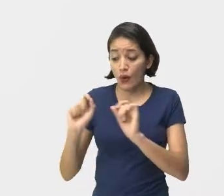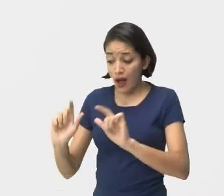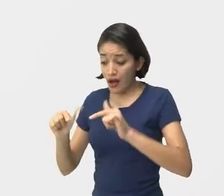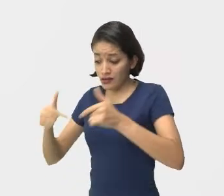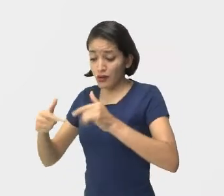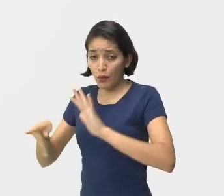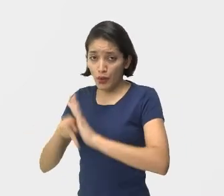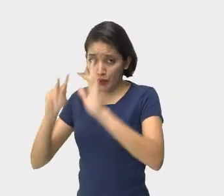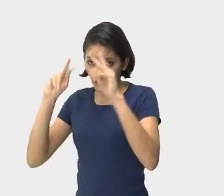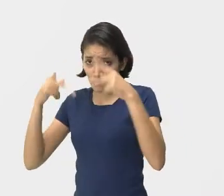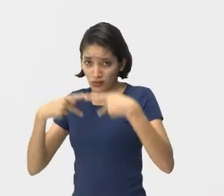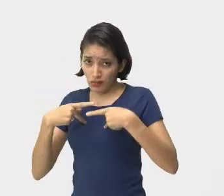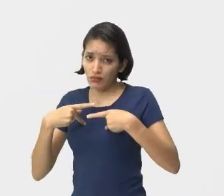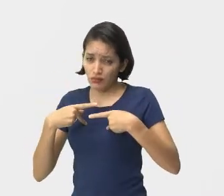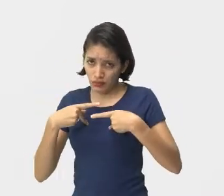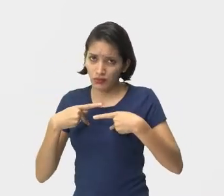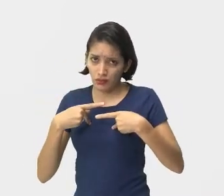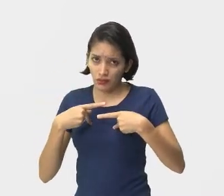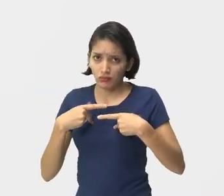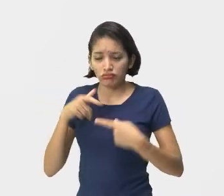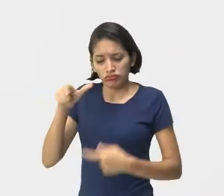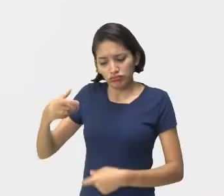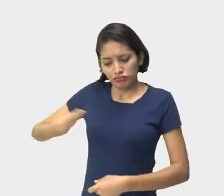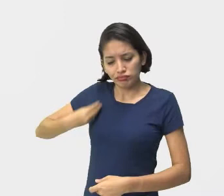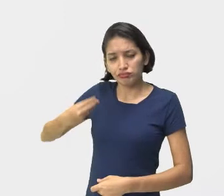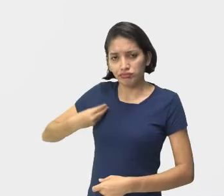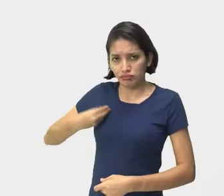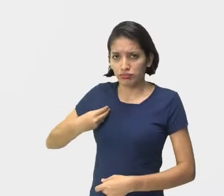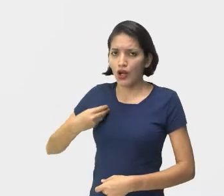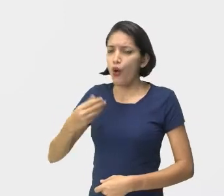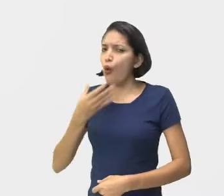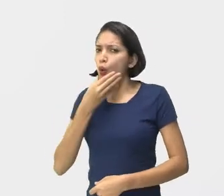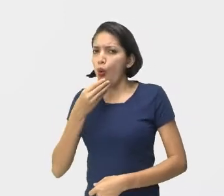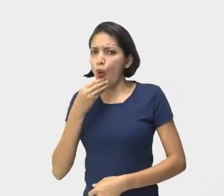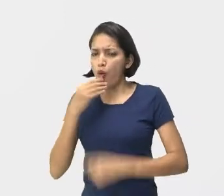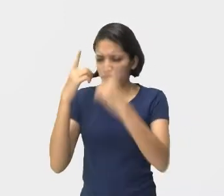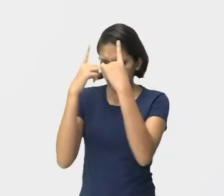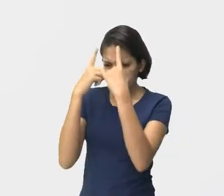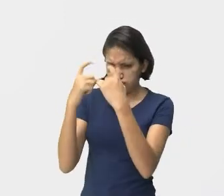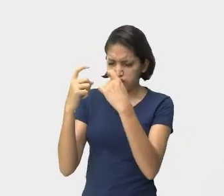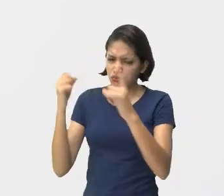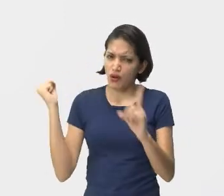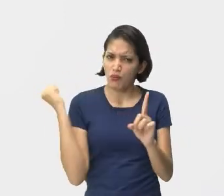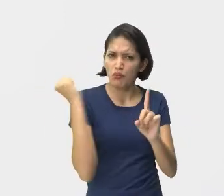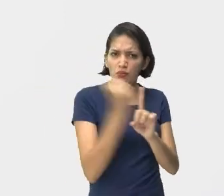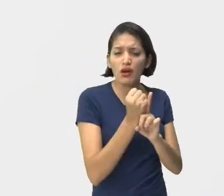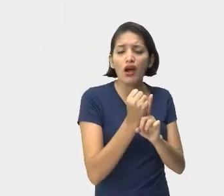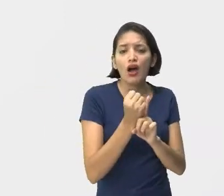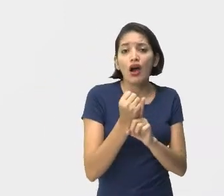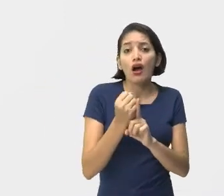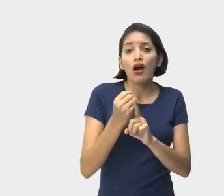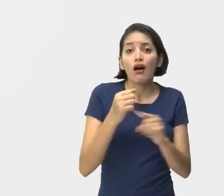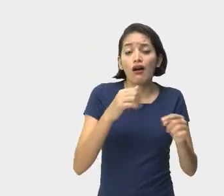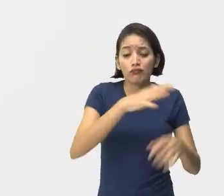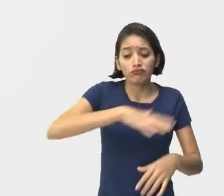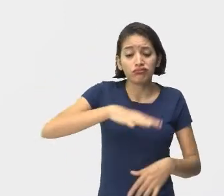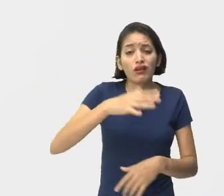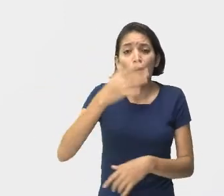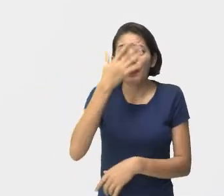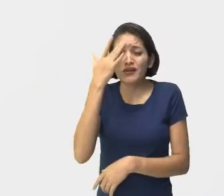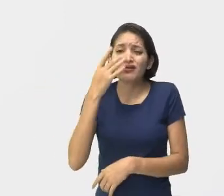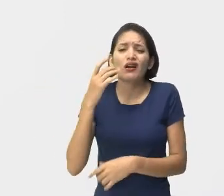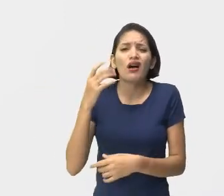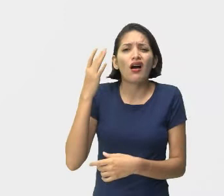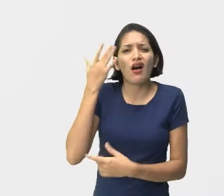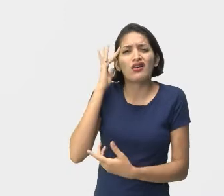do homem, né, que está ali presente, de homens violentos, nós vamos aceitar como natural.